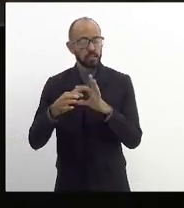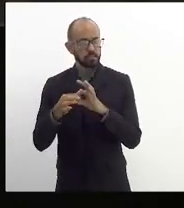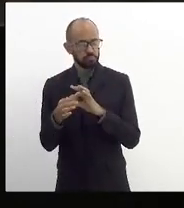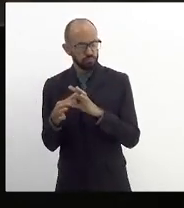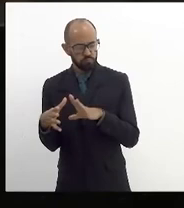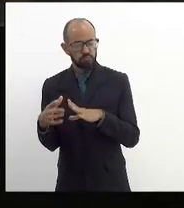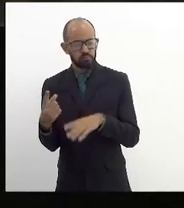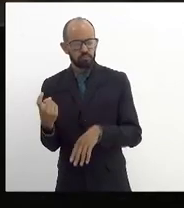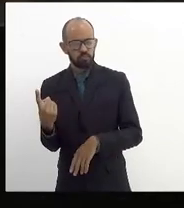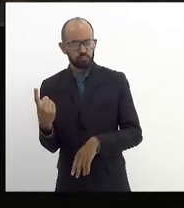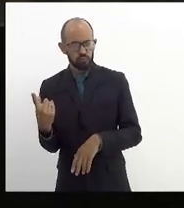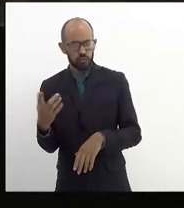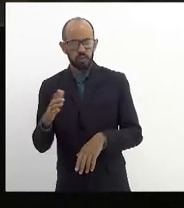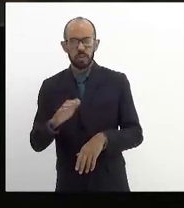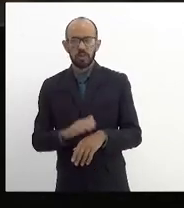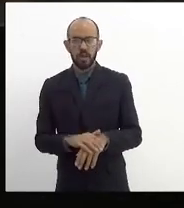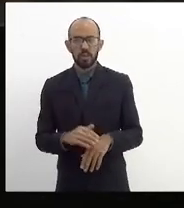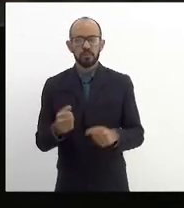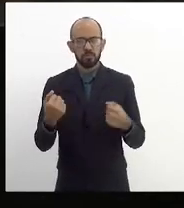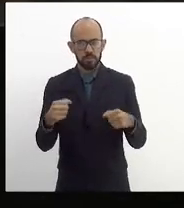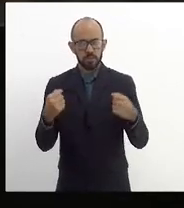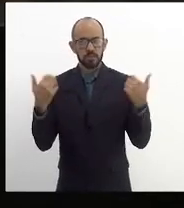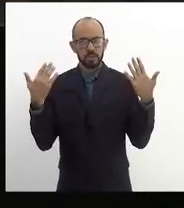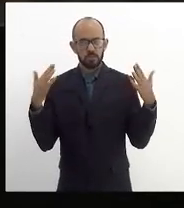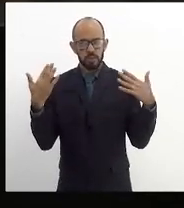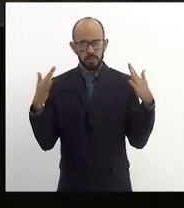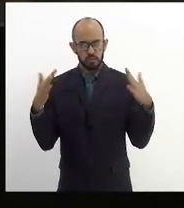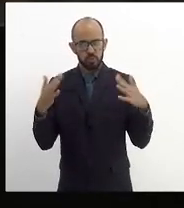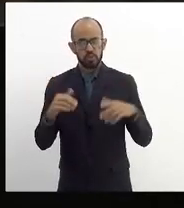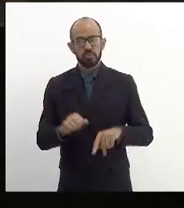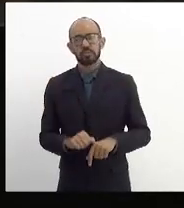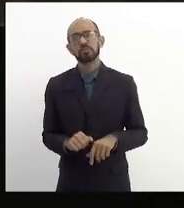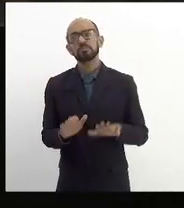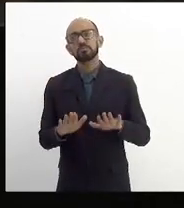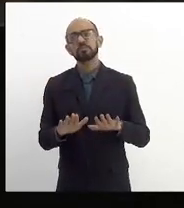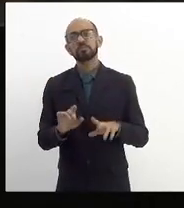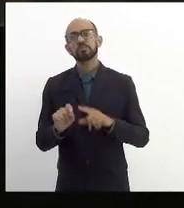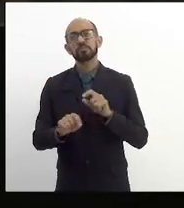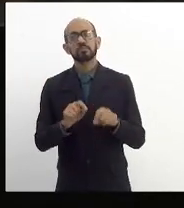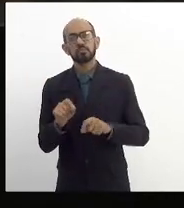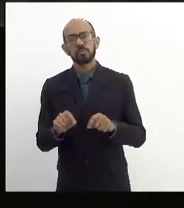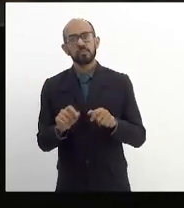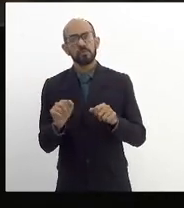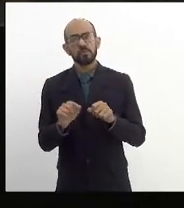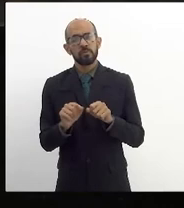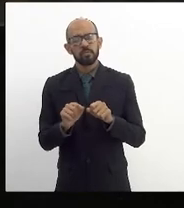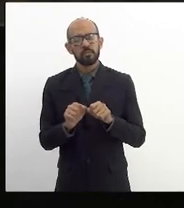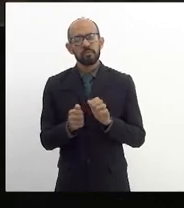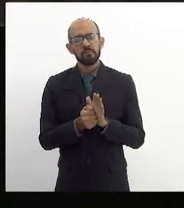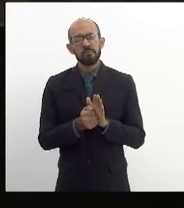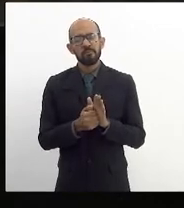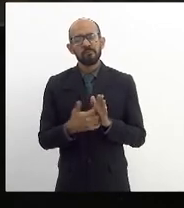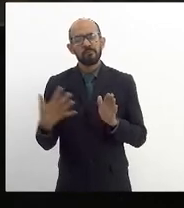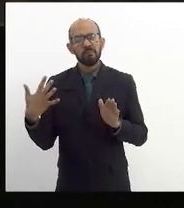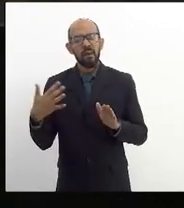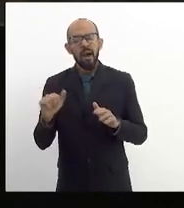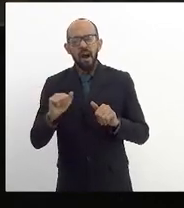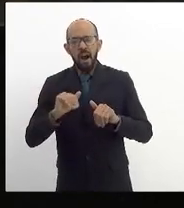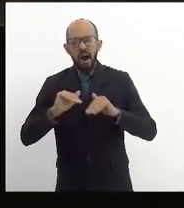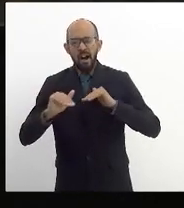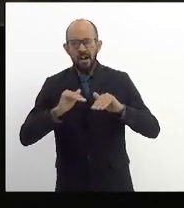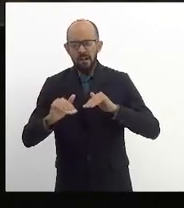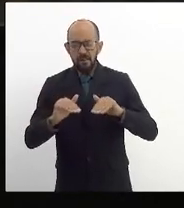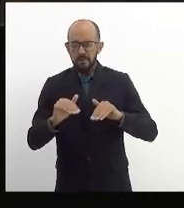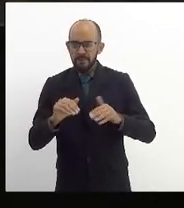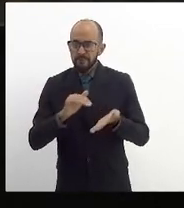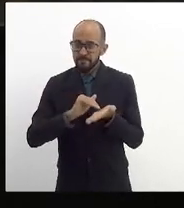autônoma né E isso tem que ser aplaudido efetivamente nós fizemos vários movimentos com os senhores secretários